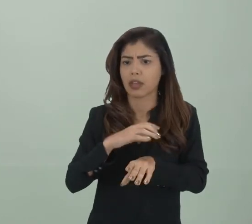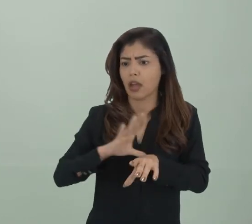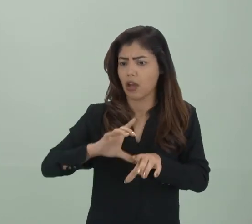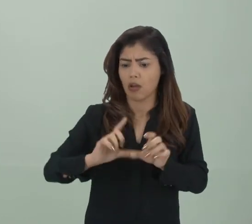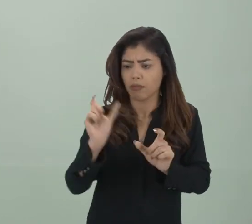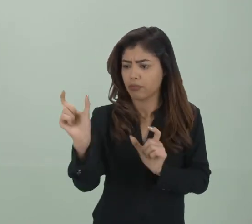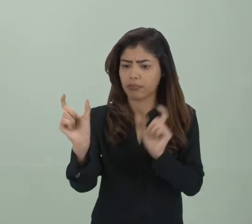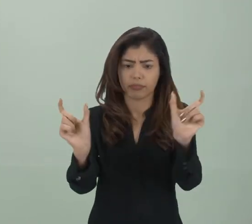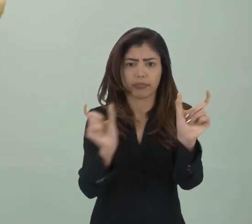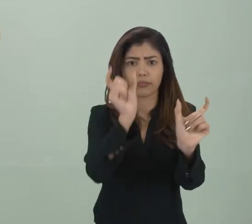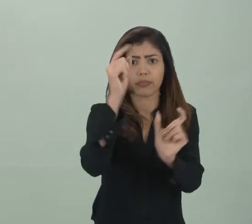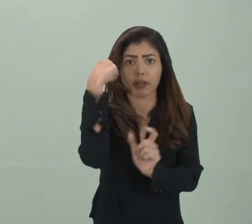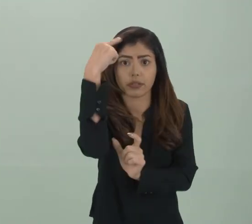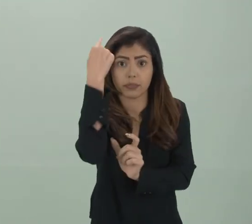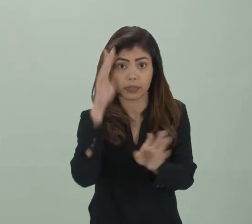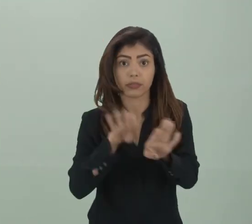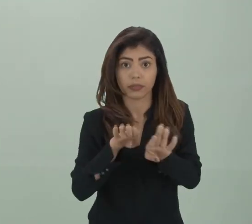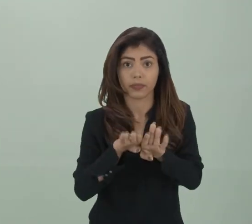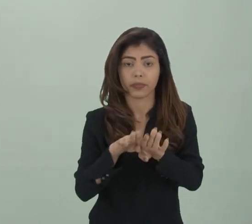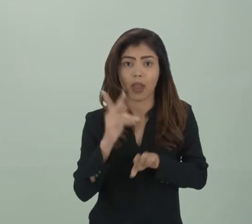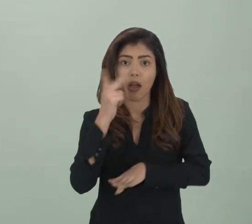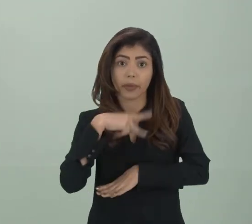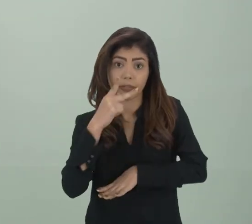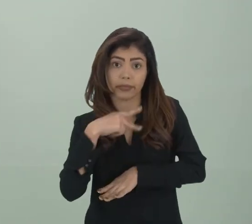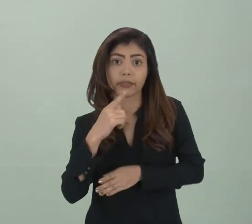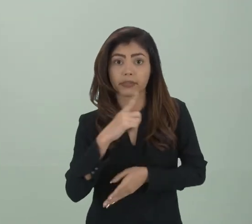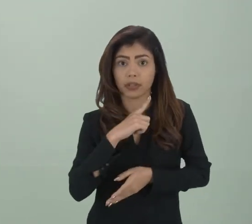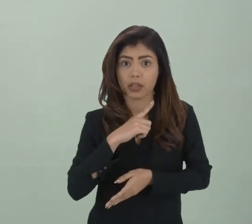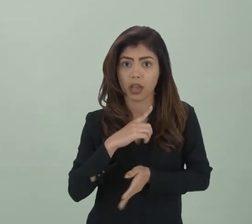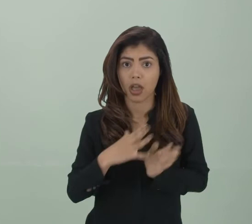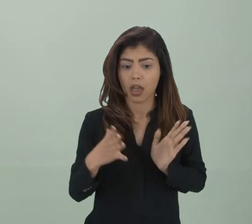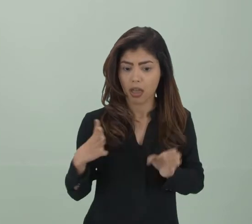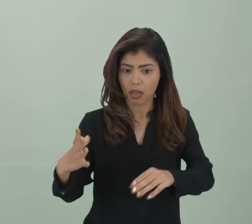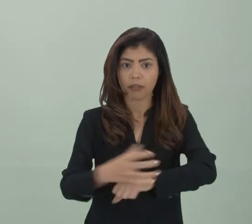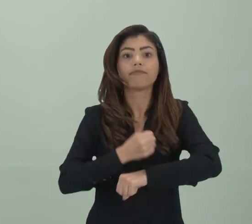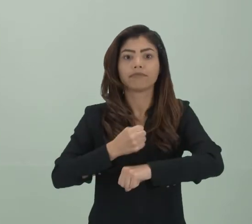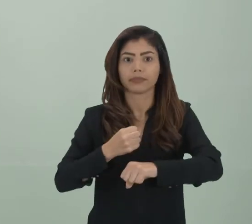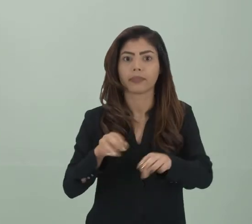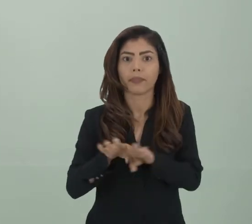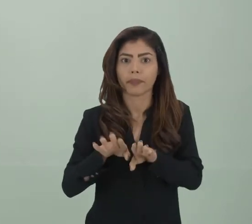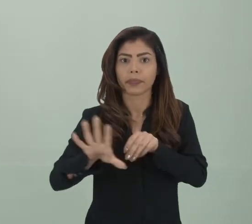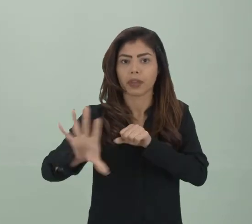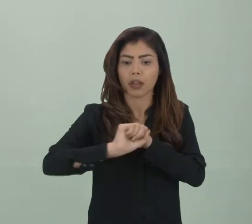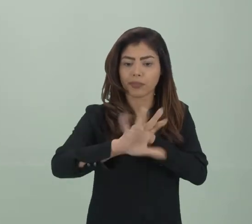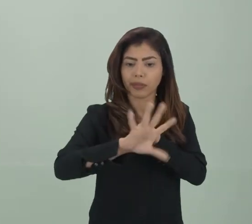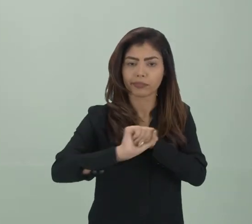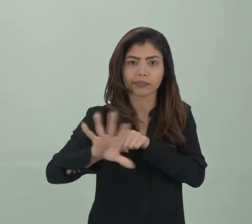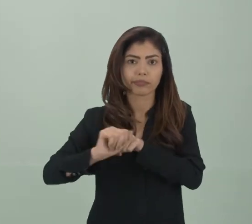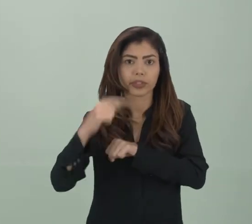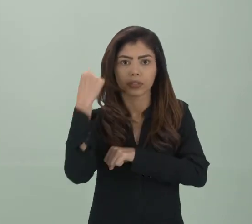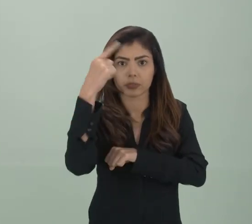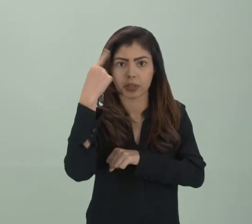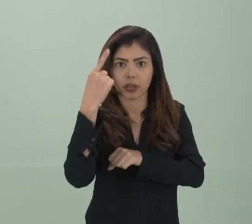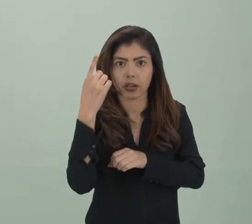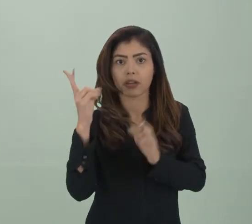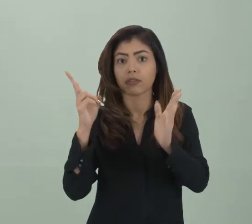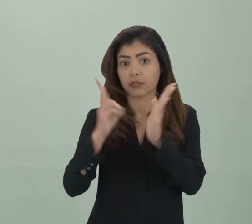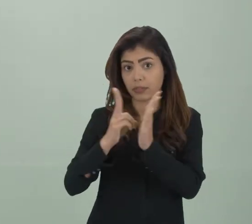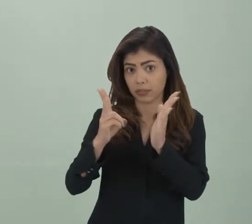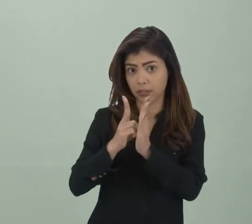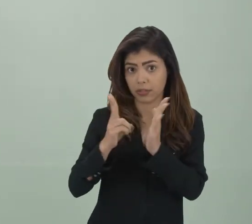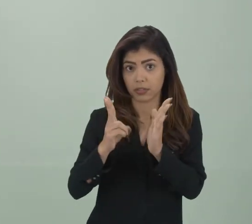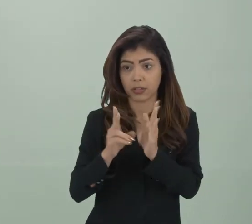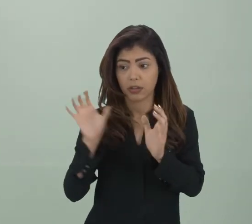da língua espanhola. Os peruanos adquiriram essas palavras do quechua e os espanhóis adquiriram